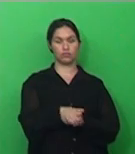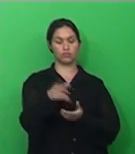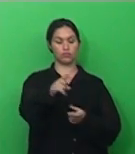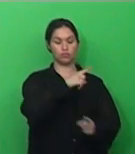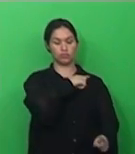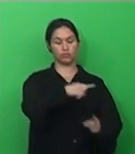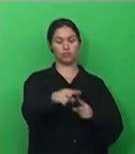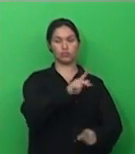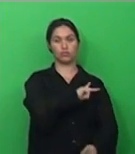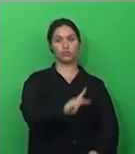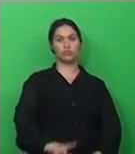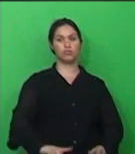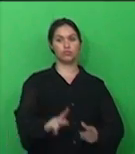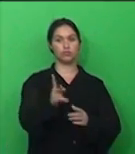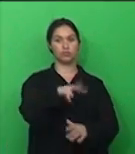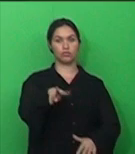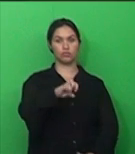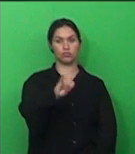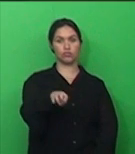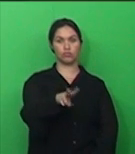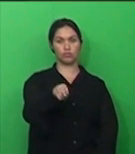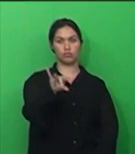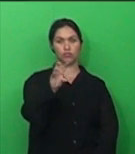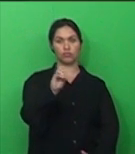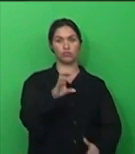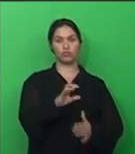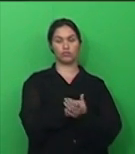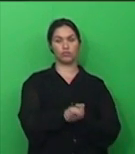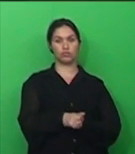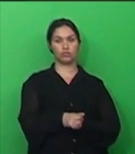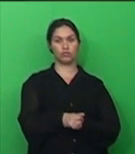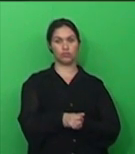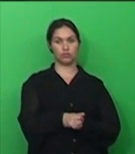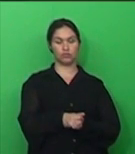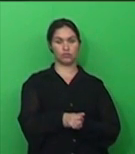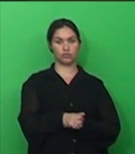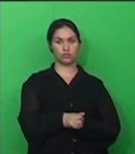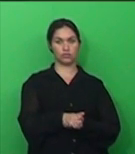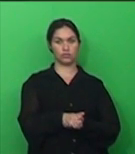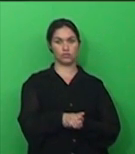Contra o veto, senhor presidente. Vereador Júlio César Kaminski.